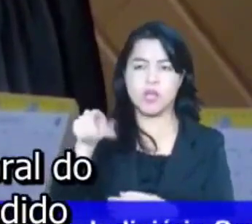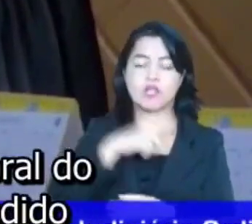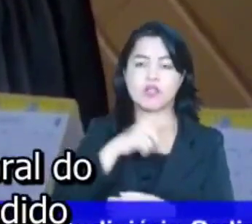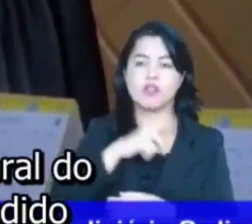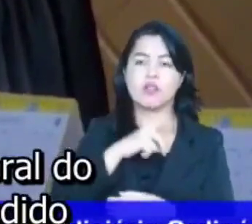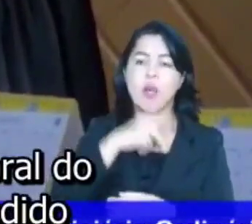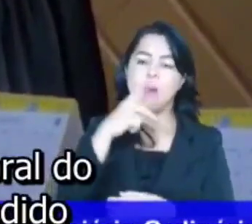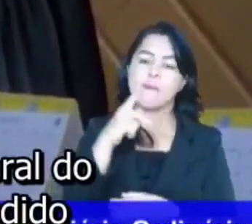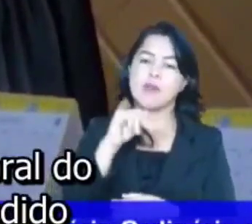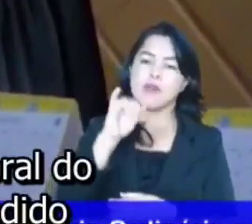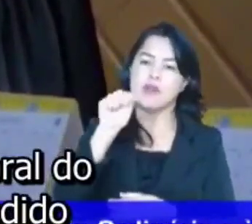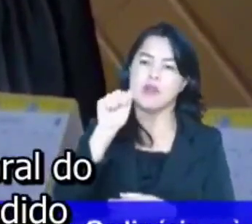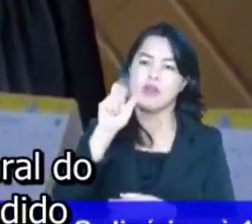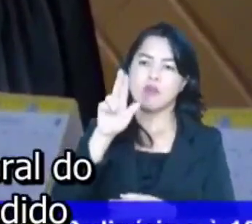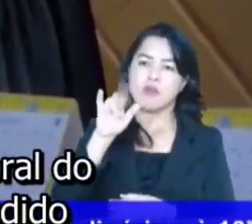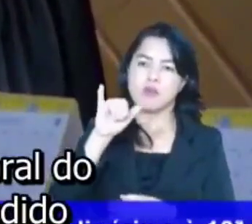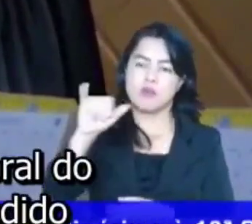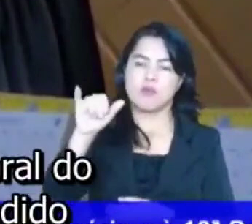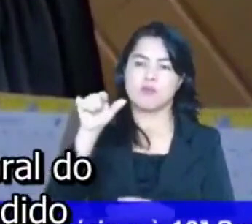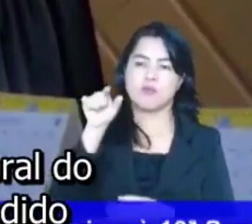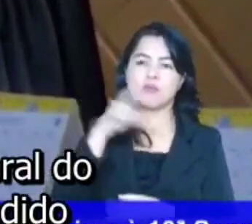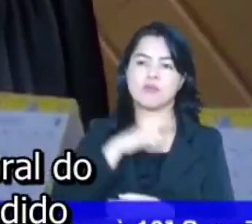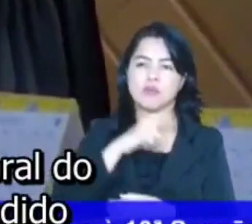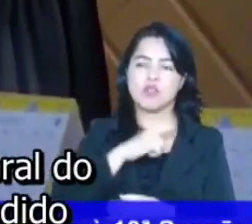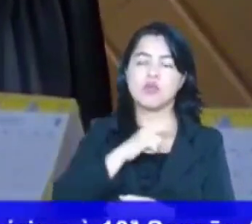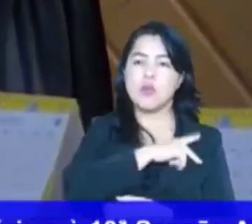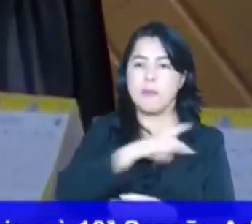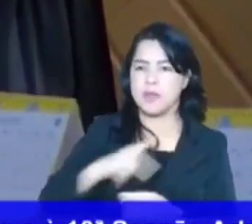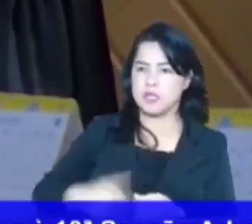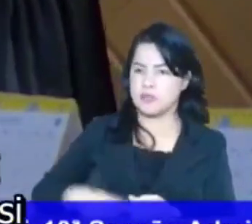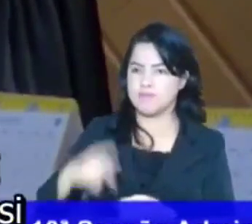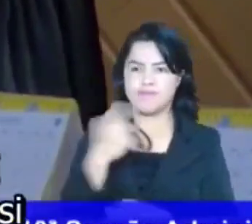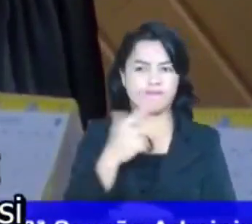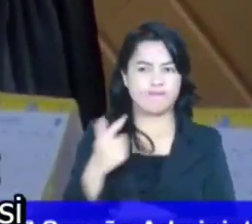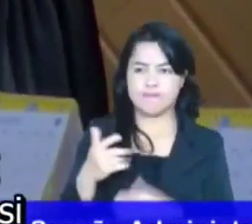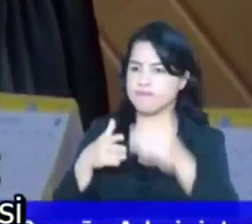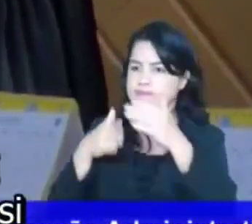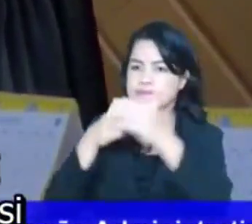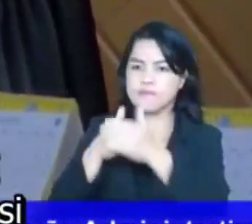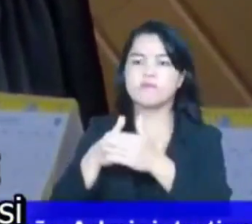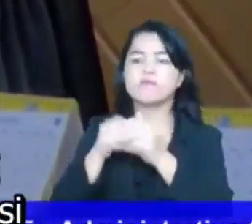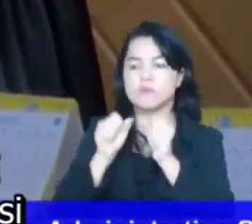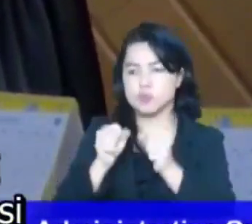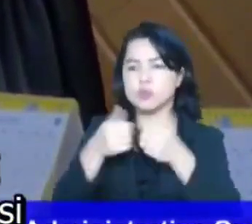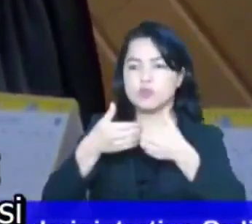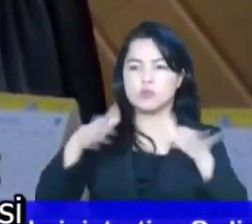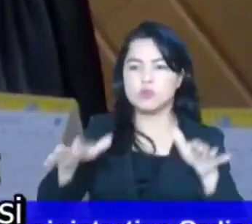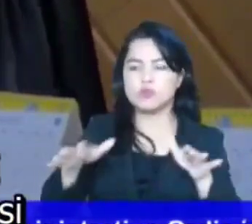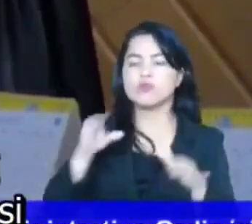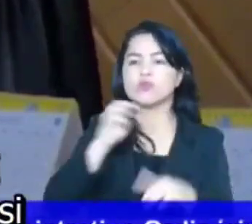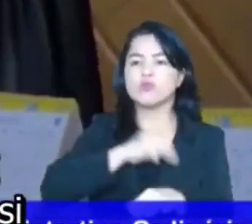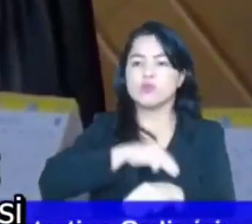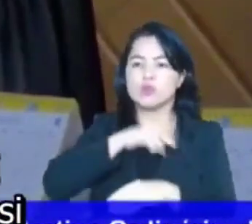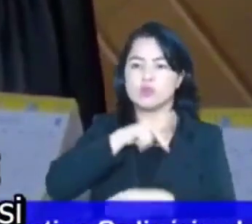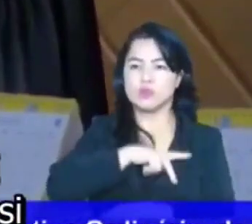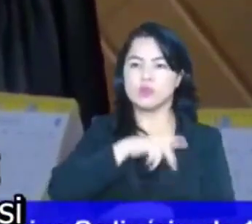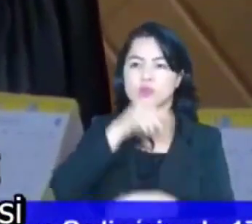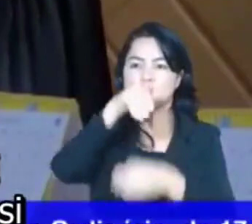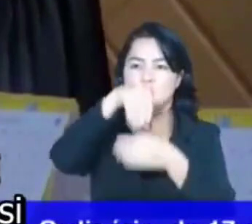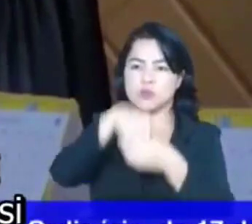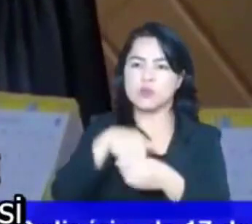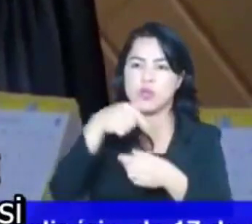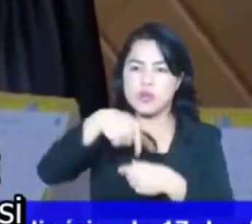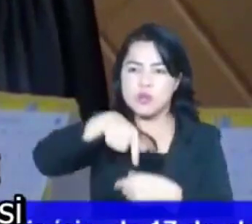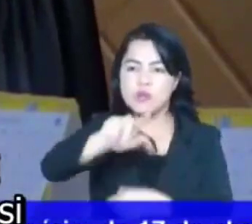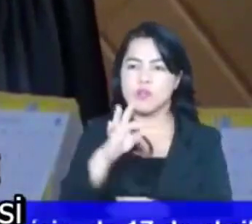Corte Eleitoral do Piauí, se entendeu que o presidente não estava impedido, o Ministério Público Eleitoral vai ao TSE, e